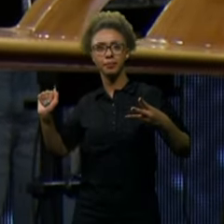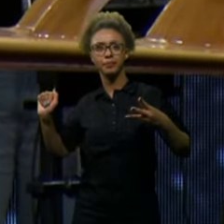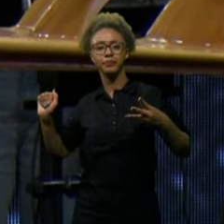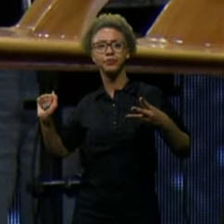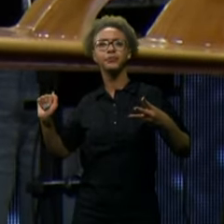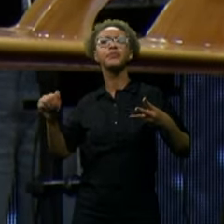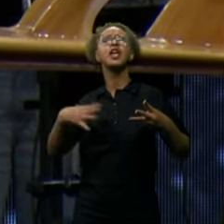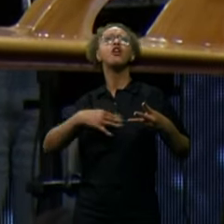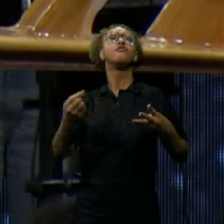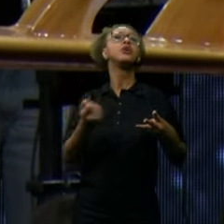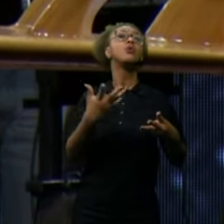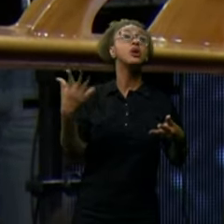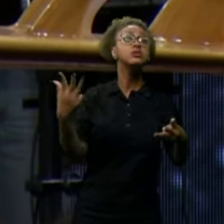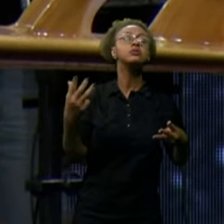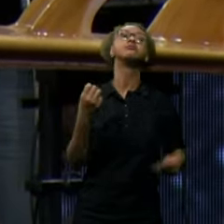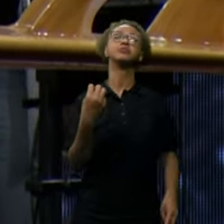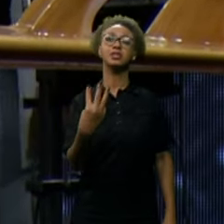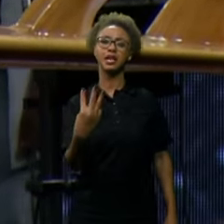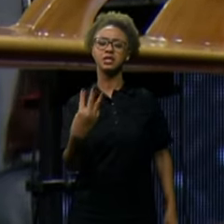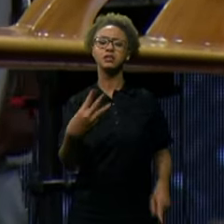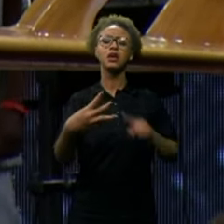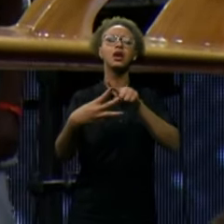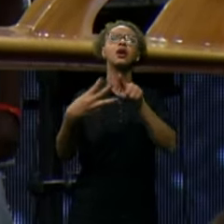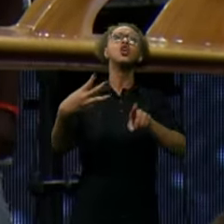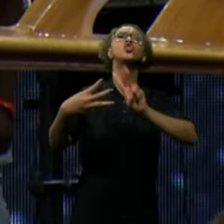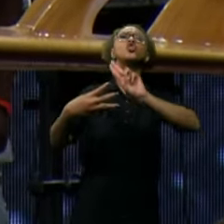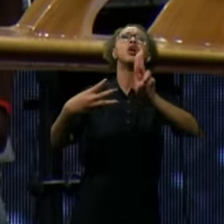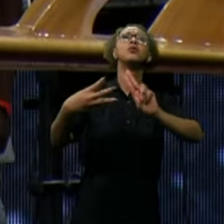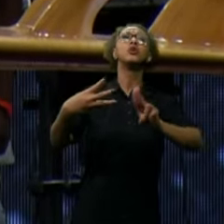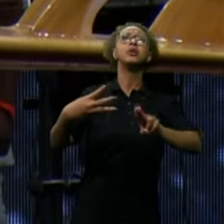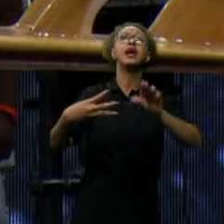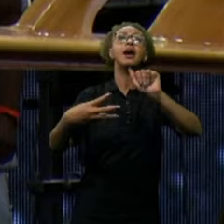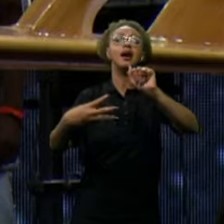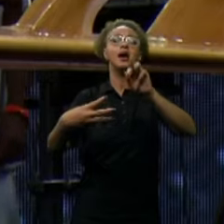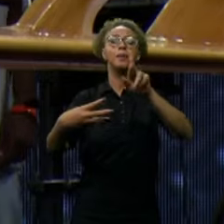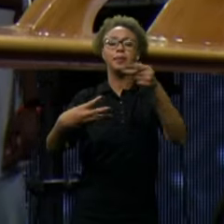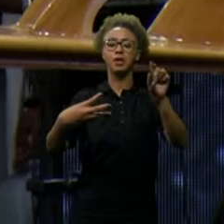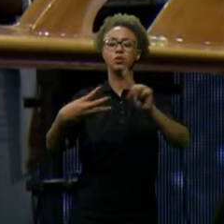e quantos filhos ele teve qual o nome dos filhos